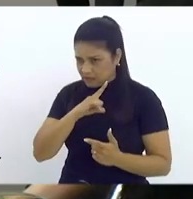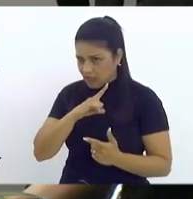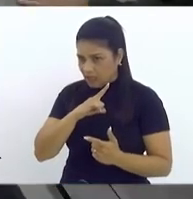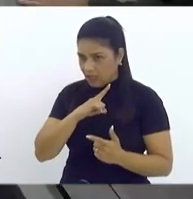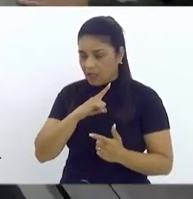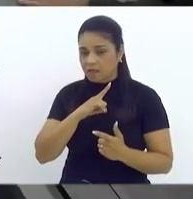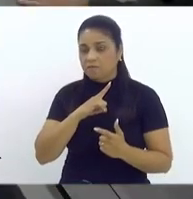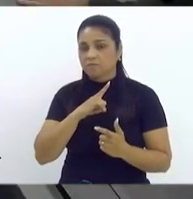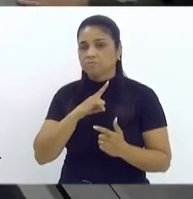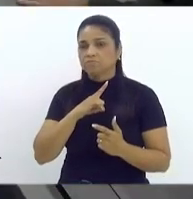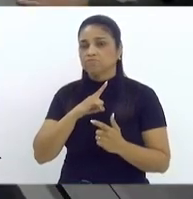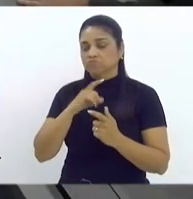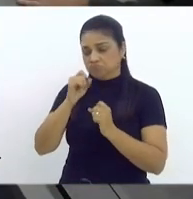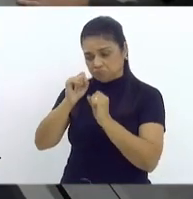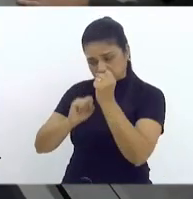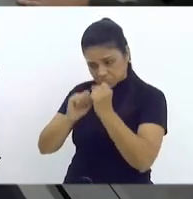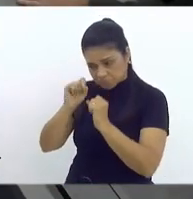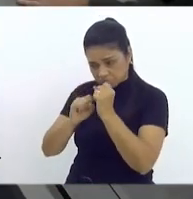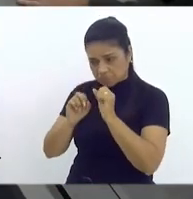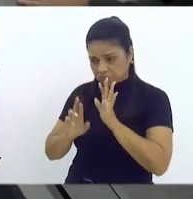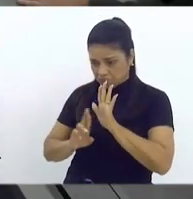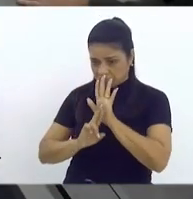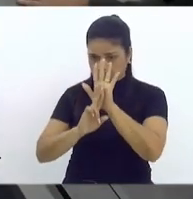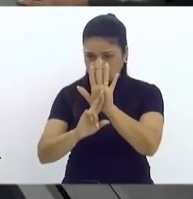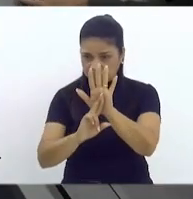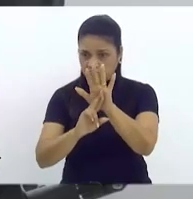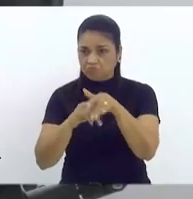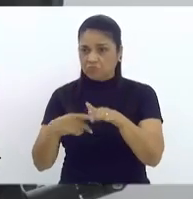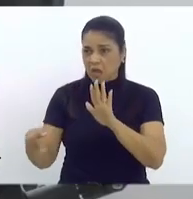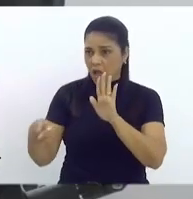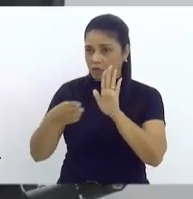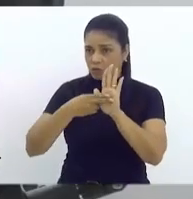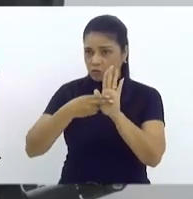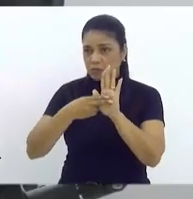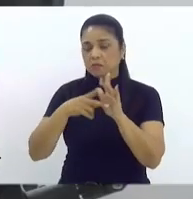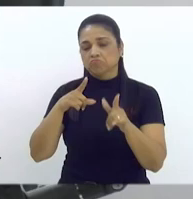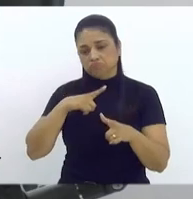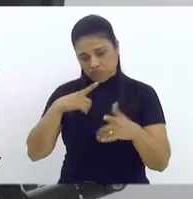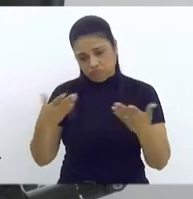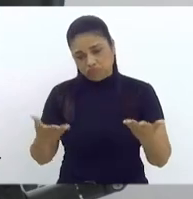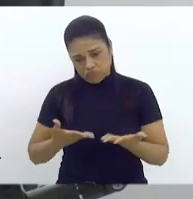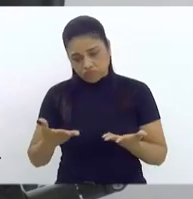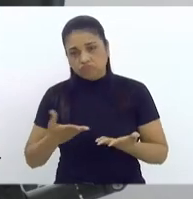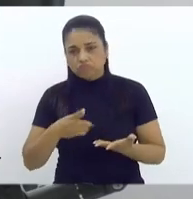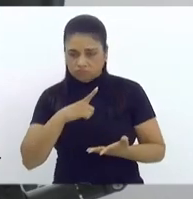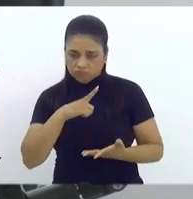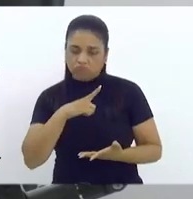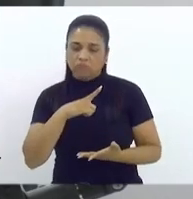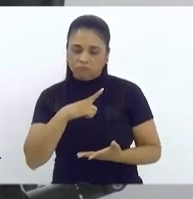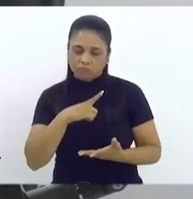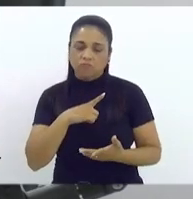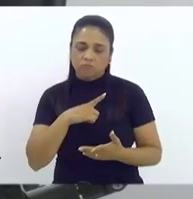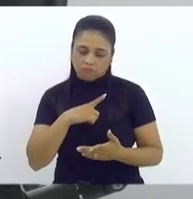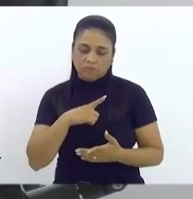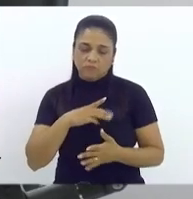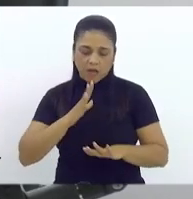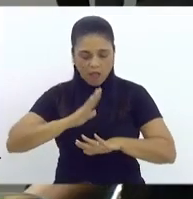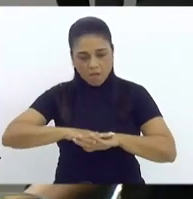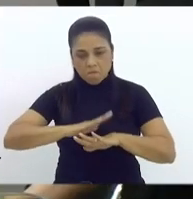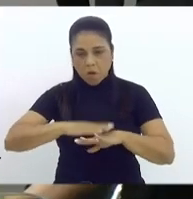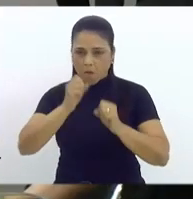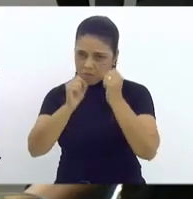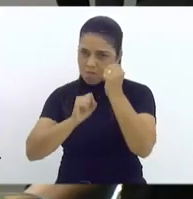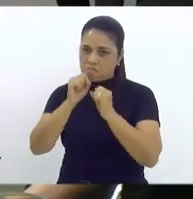da agência em assumir a frente dessa relação ou fazer... Atualmente tem tido um protagonismo nesse sentido de